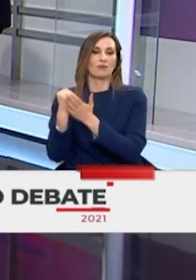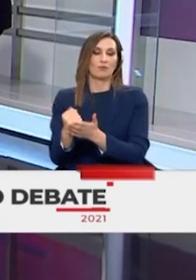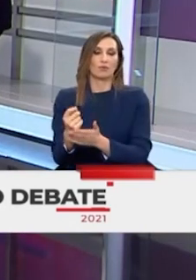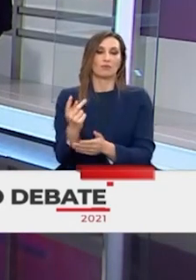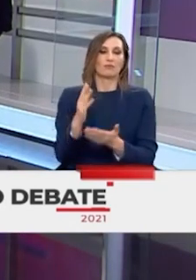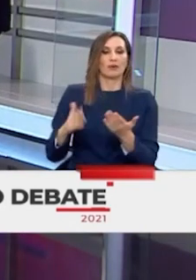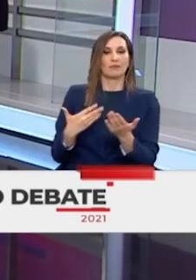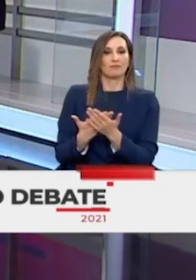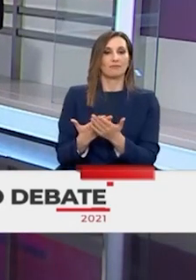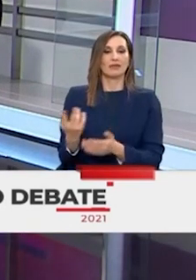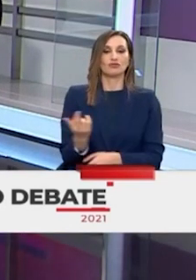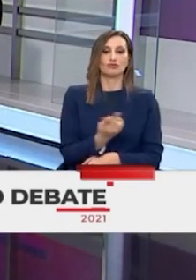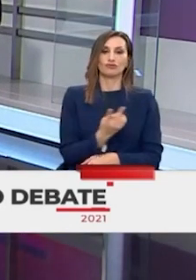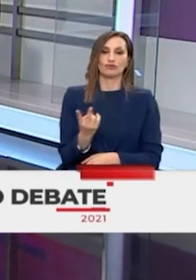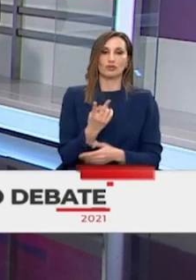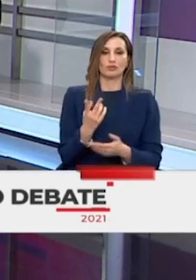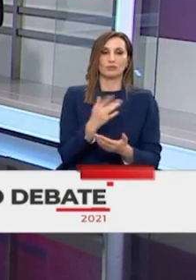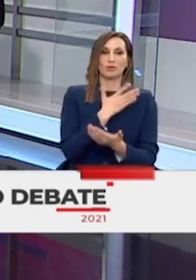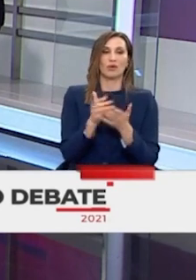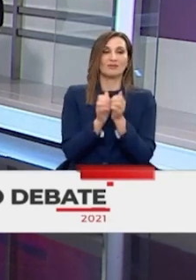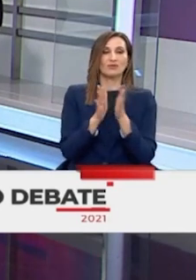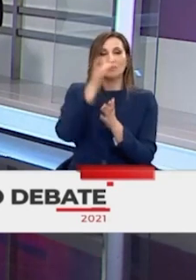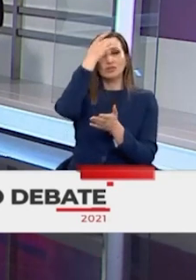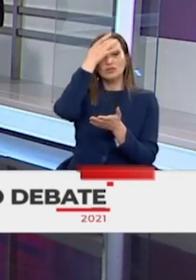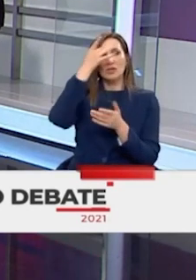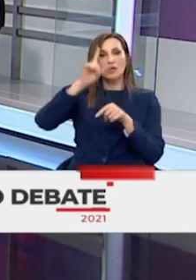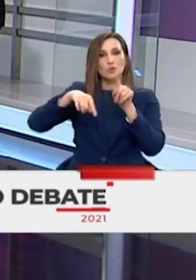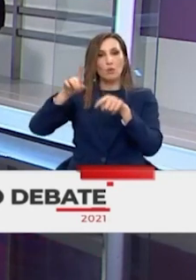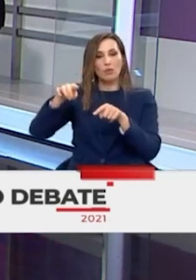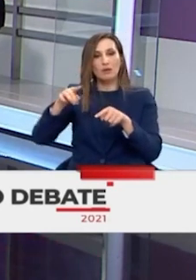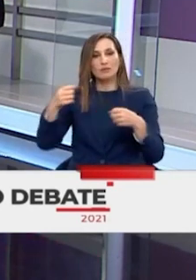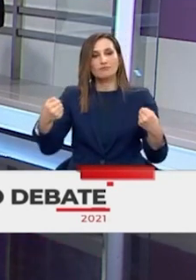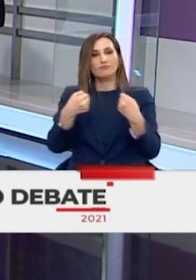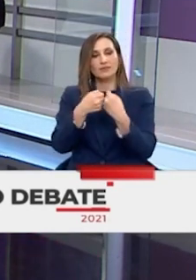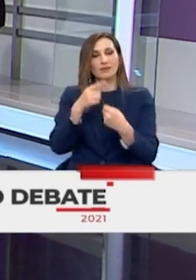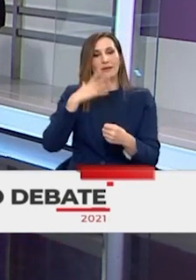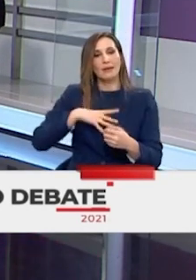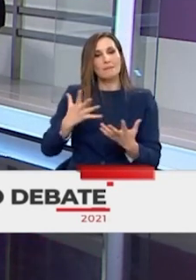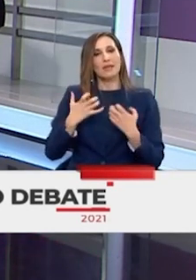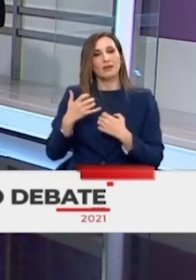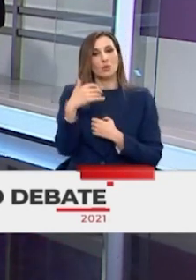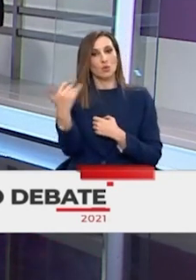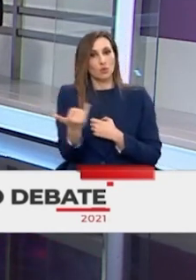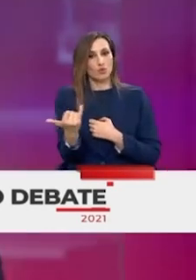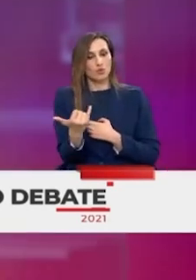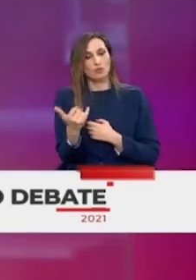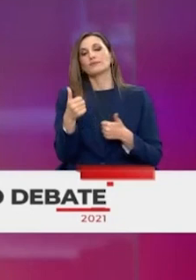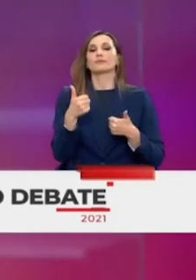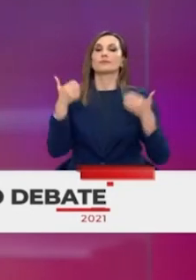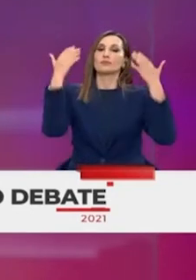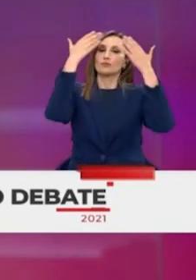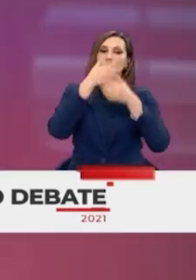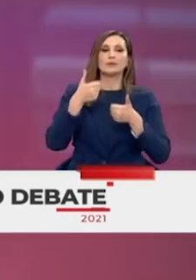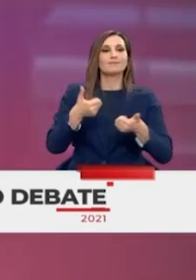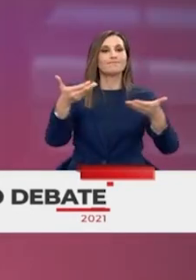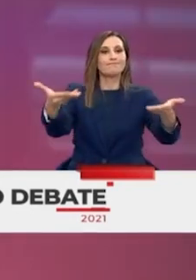candidatos que, de acordo com todas as sondagens, como de resto acabámos de ver, estão no confronto direto pelo segundo lugar. Boa noite aos dois. Boa noite. Sejam